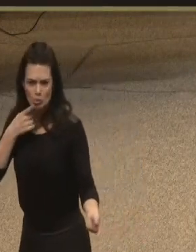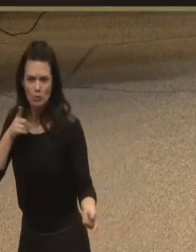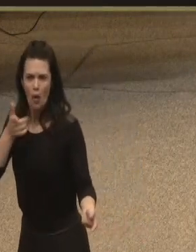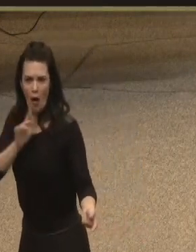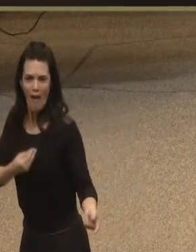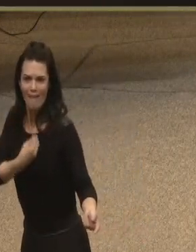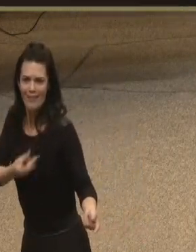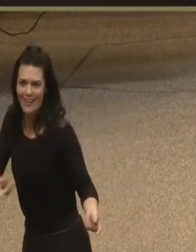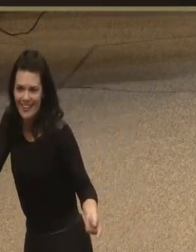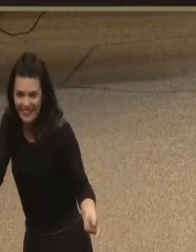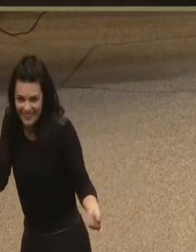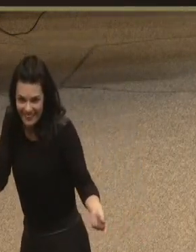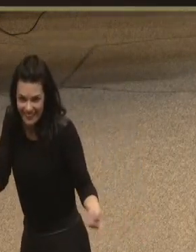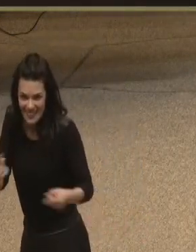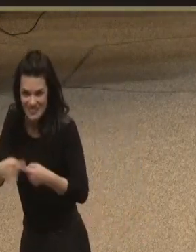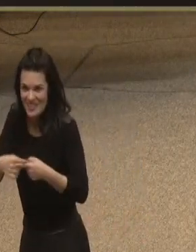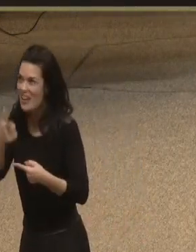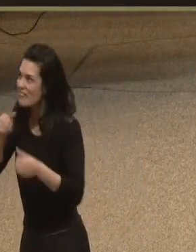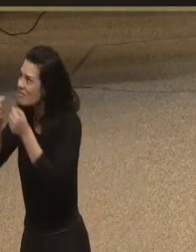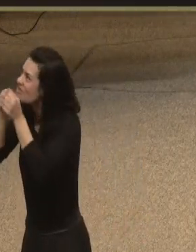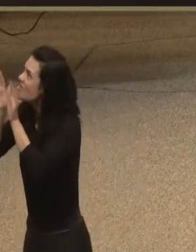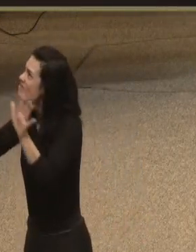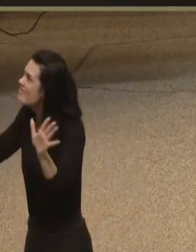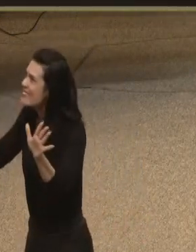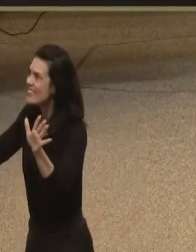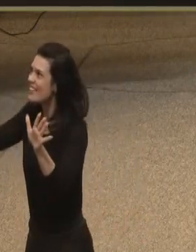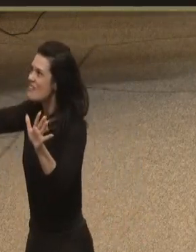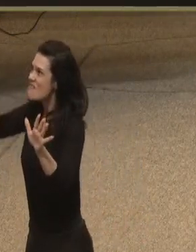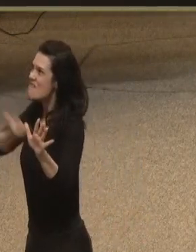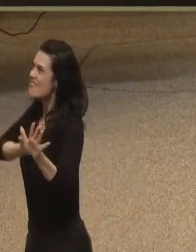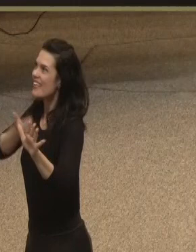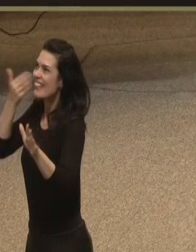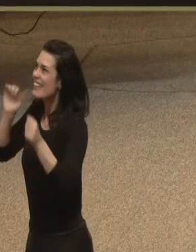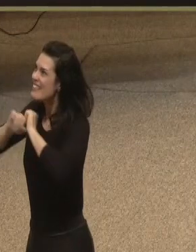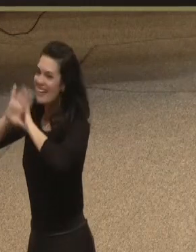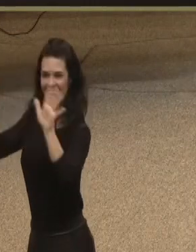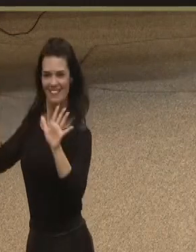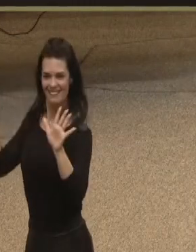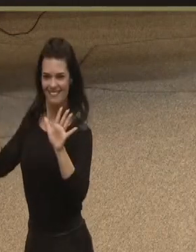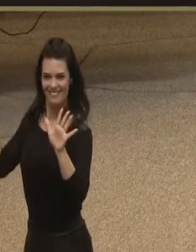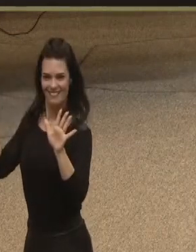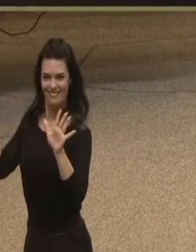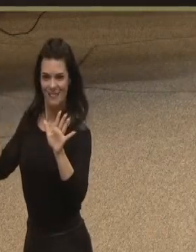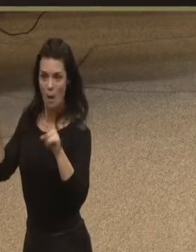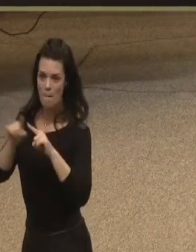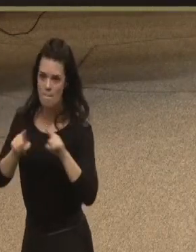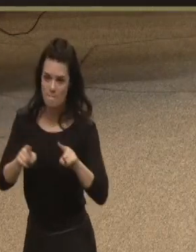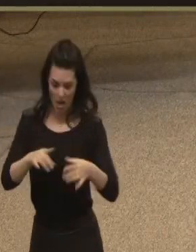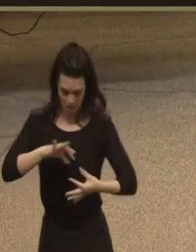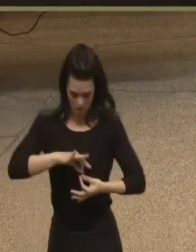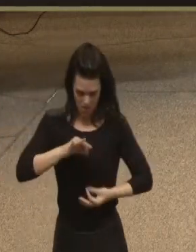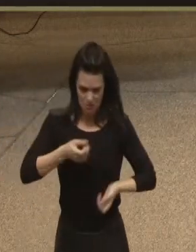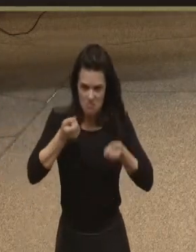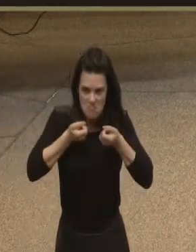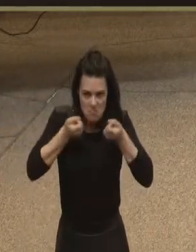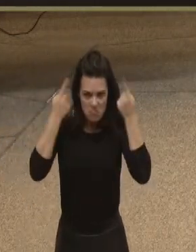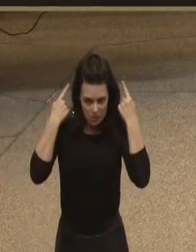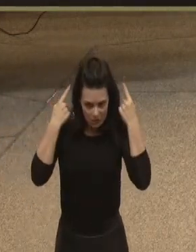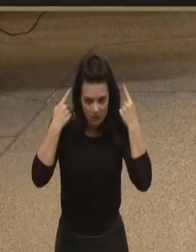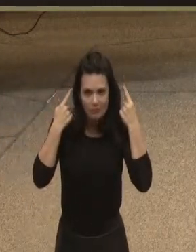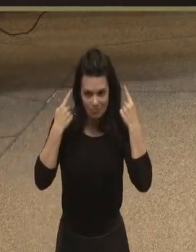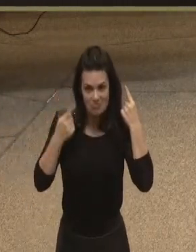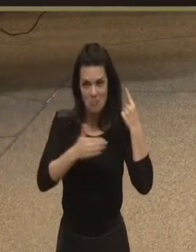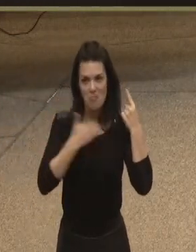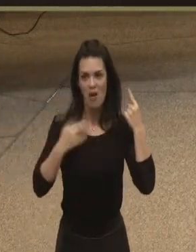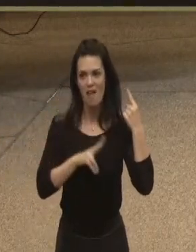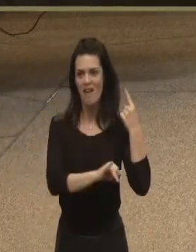a surdez que mata é a surdez espiritual. A religiosidade, que é confiar